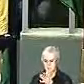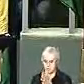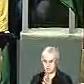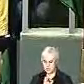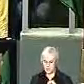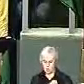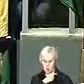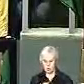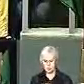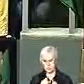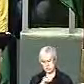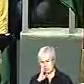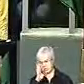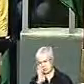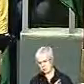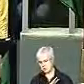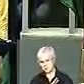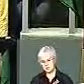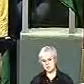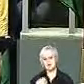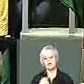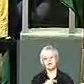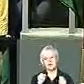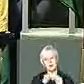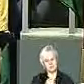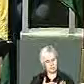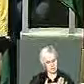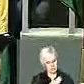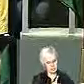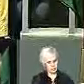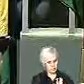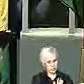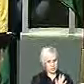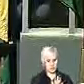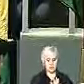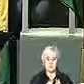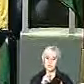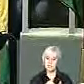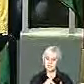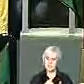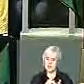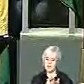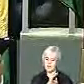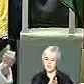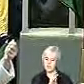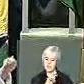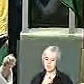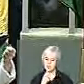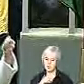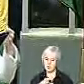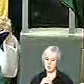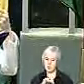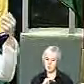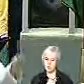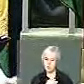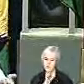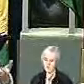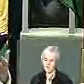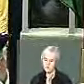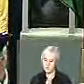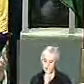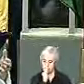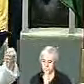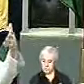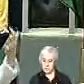e de intolerância. Aprovemos leis que criminalizem a homofobia, que coloquem mais